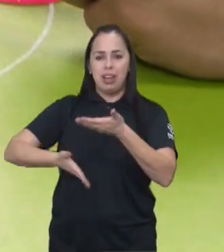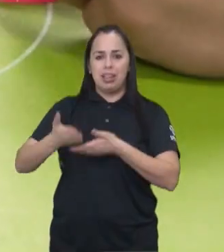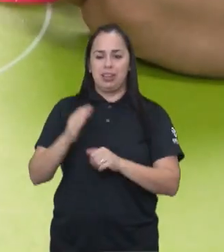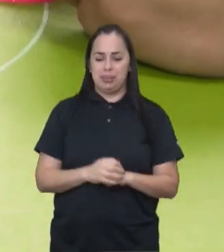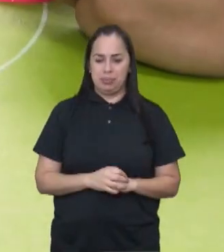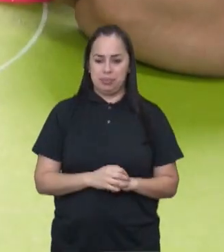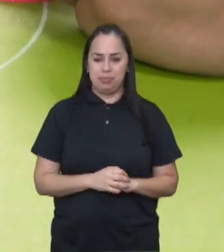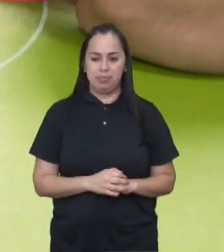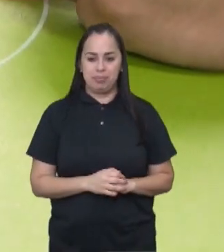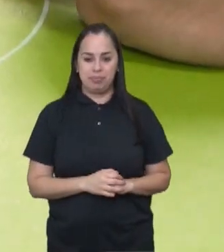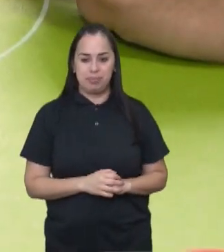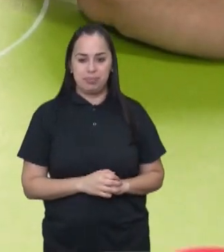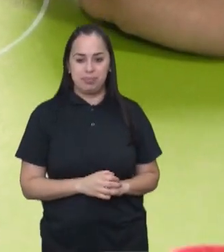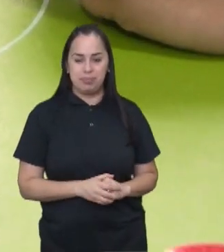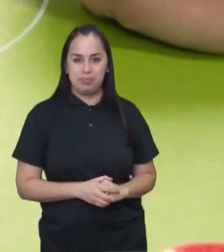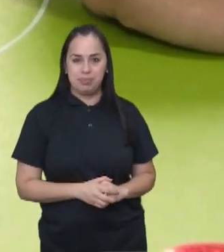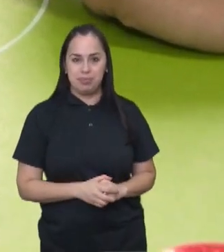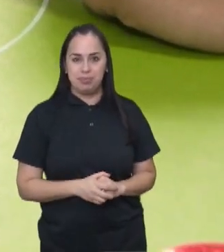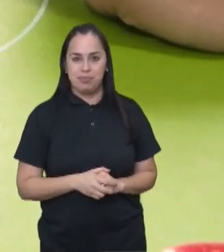eles.